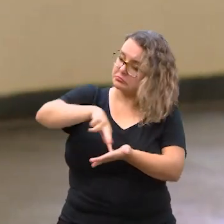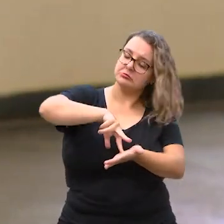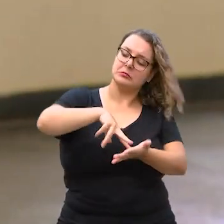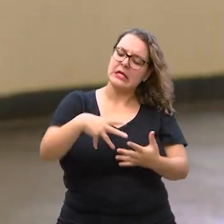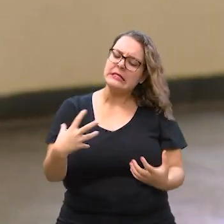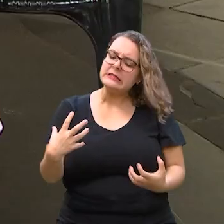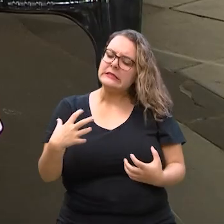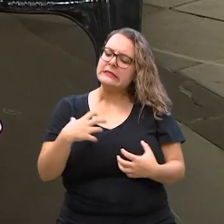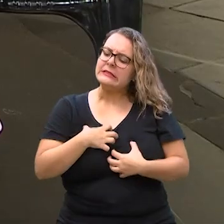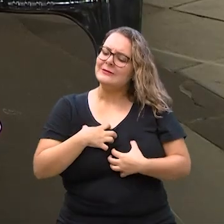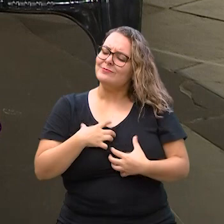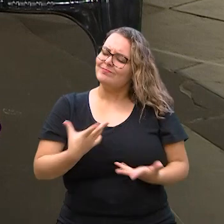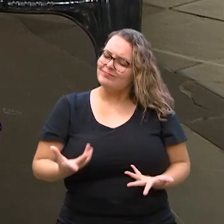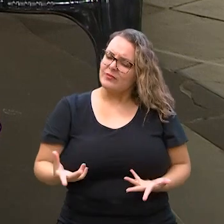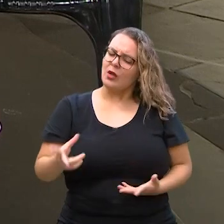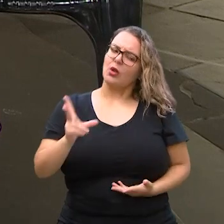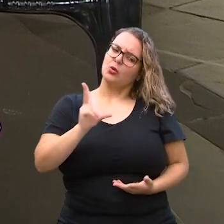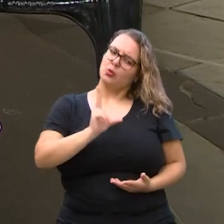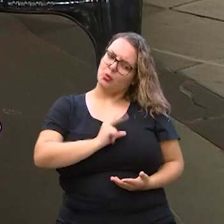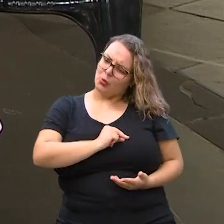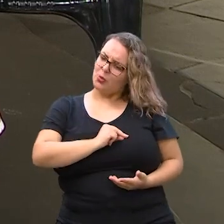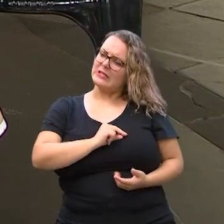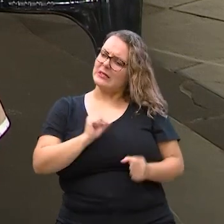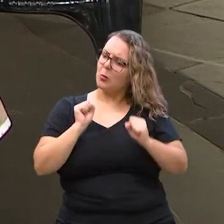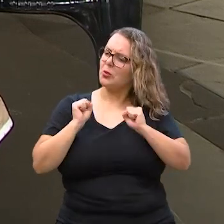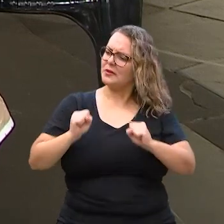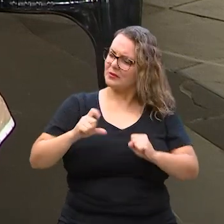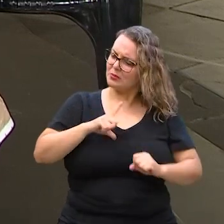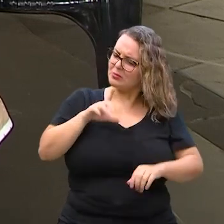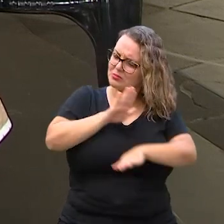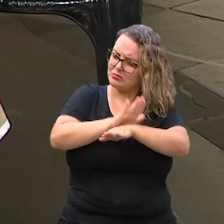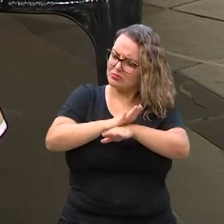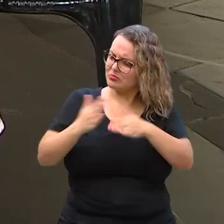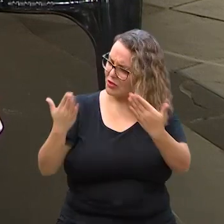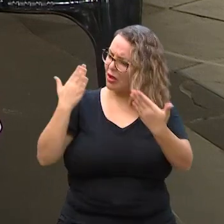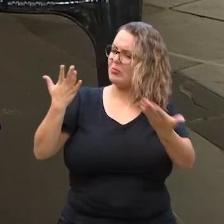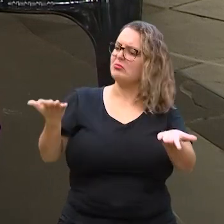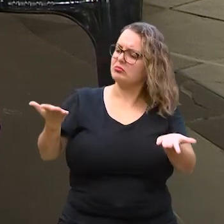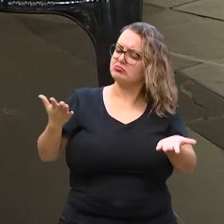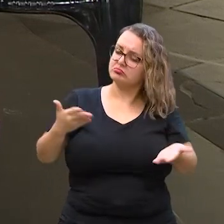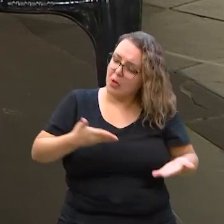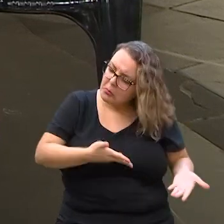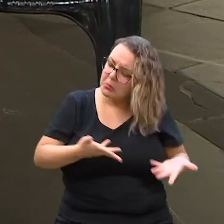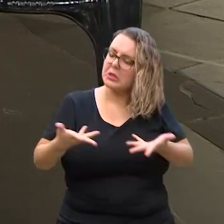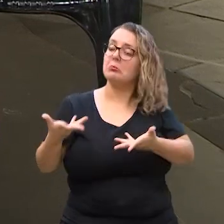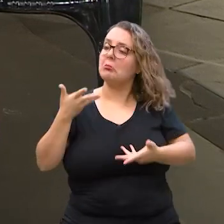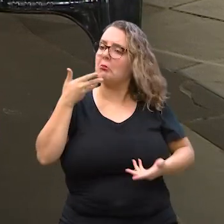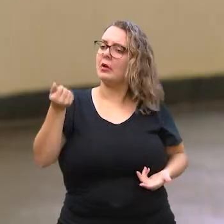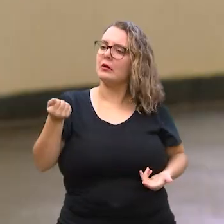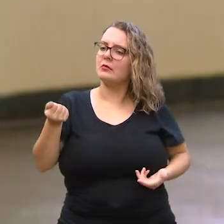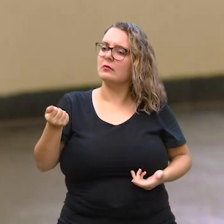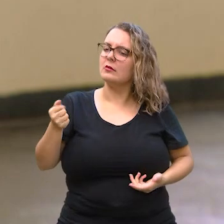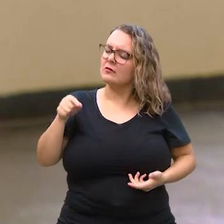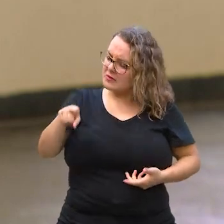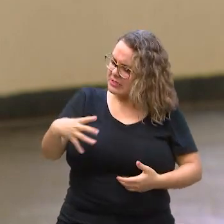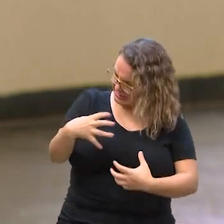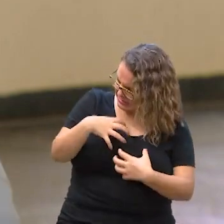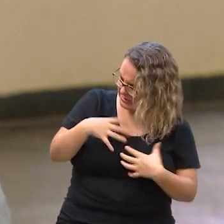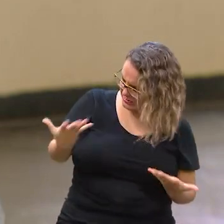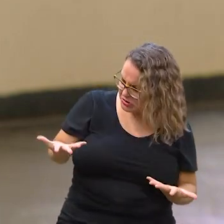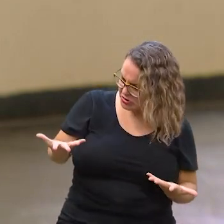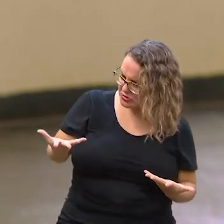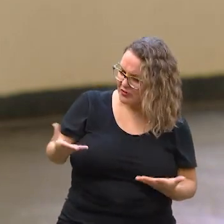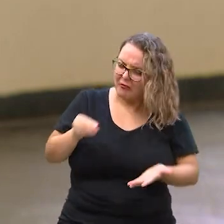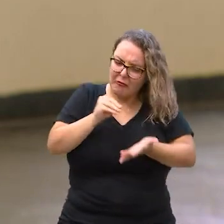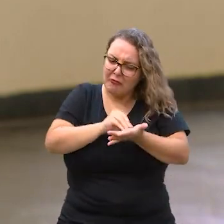uma necessidade. Fala, peraí, eu poderia ter uma ajuda psicológica, me ajudaria a fazer uma apresentação melhor. Você sentiu na prática que tinha algo